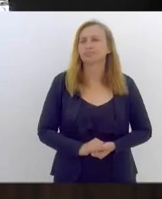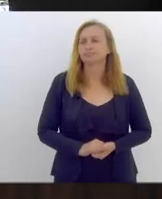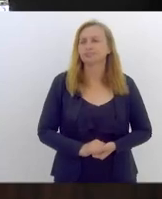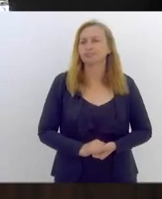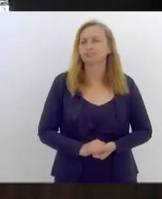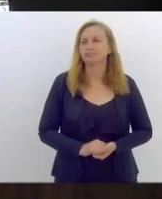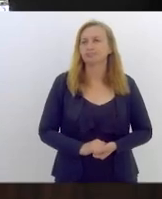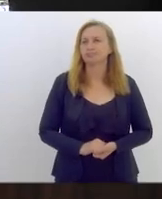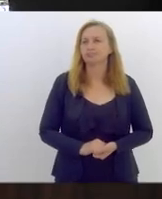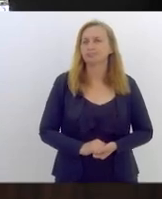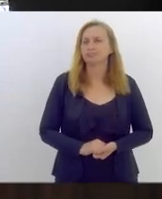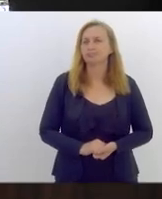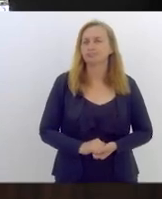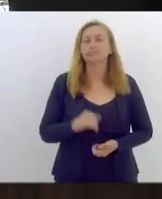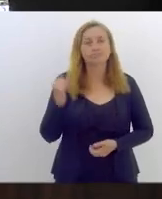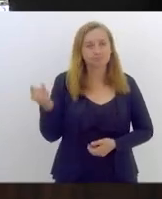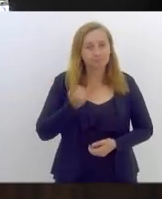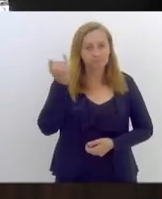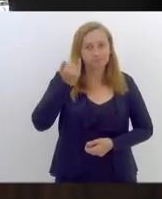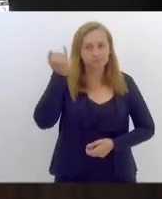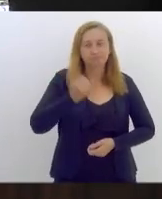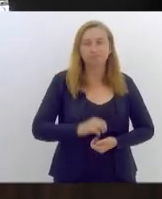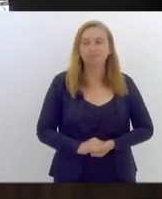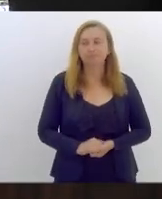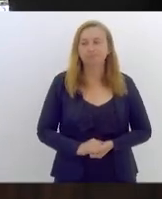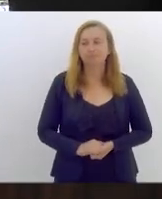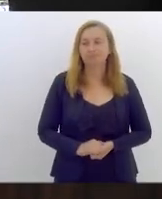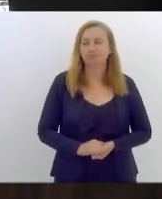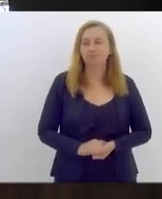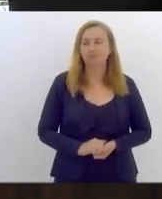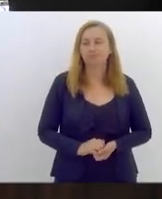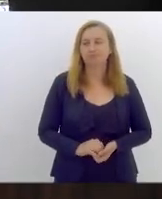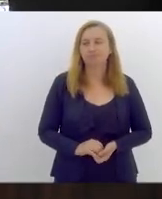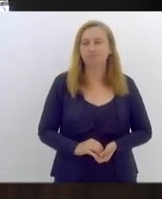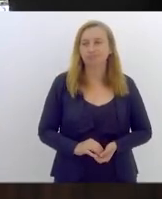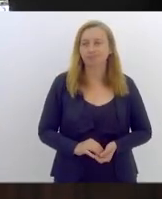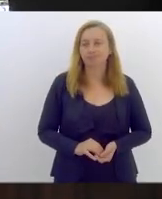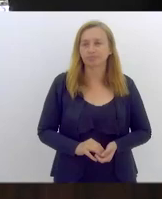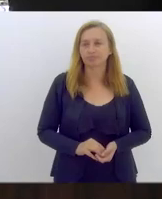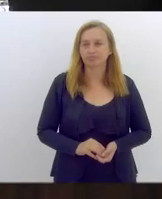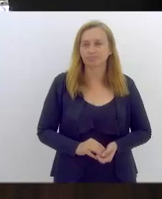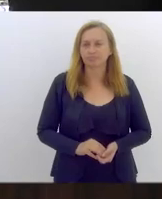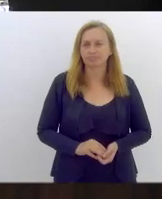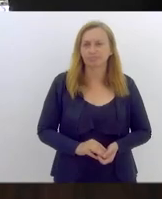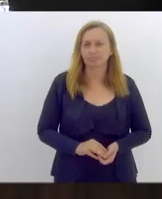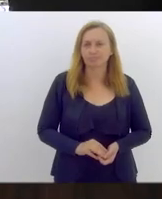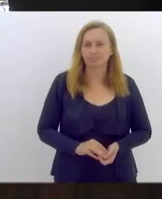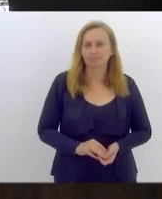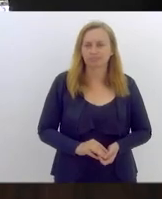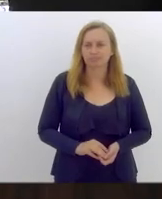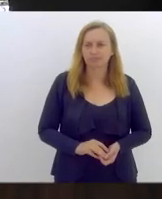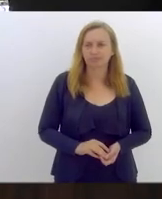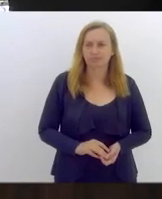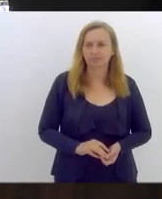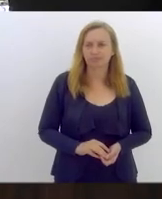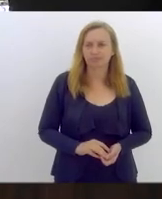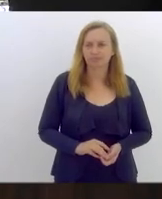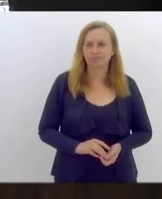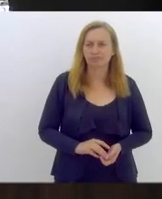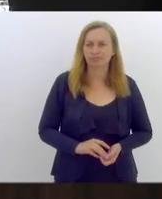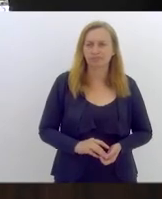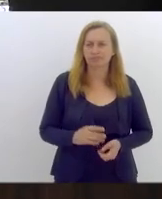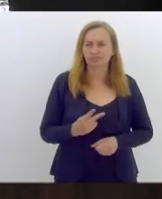fundamental, ele é tão importante, e eu acho que Eu acho que é o segundo prêmio